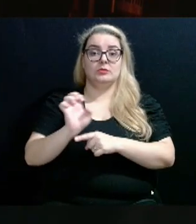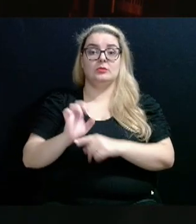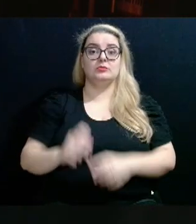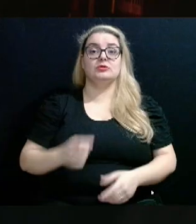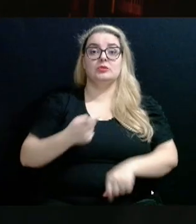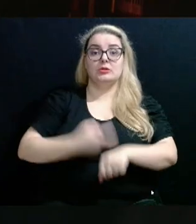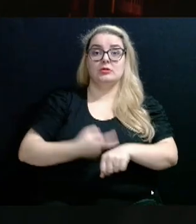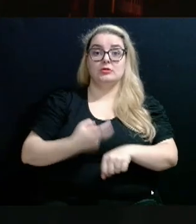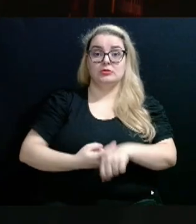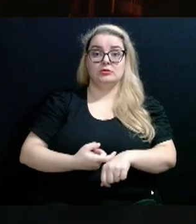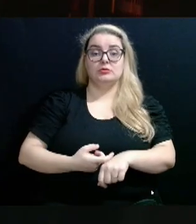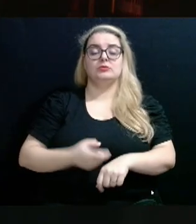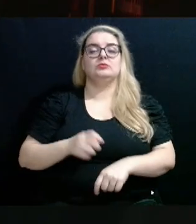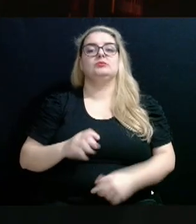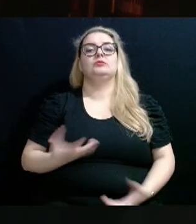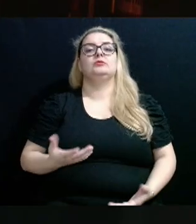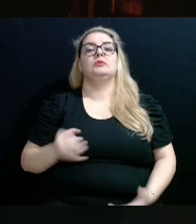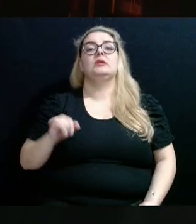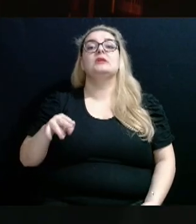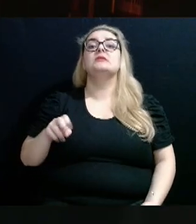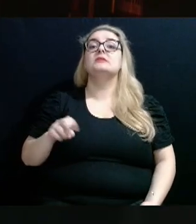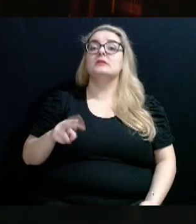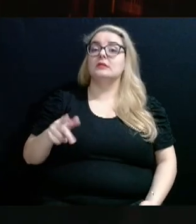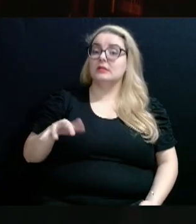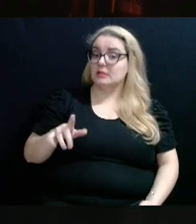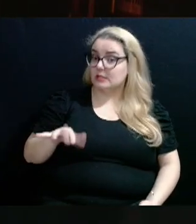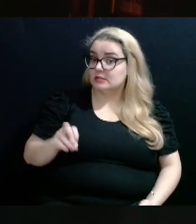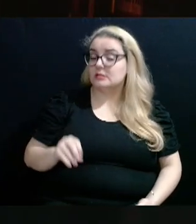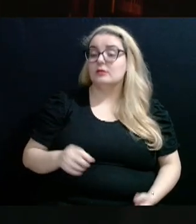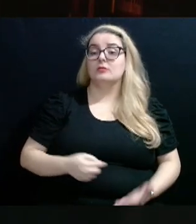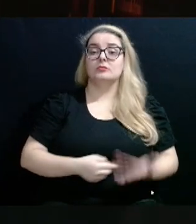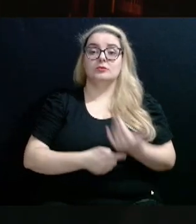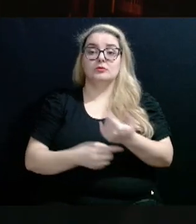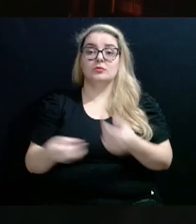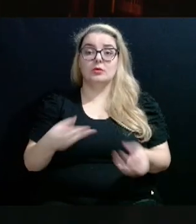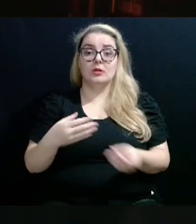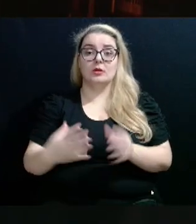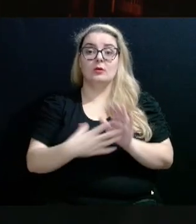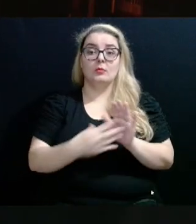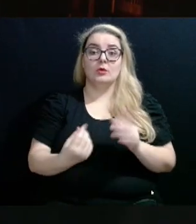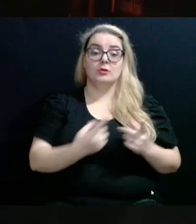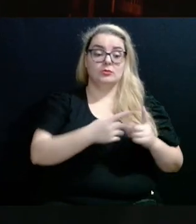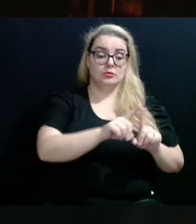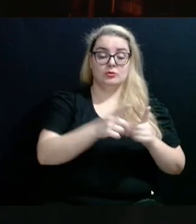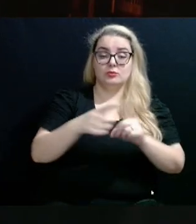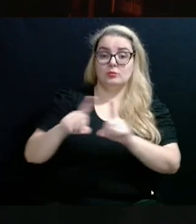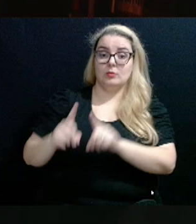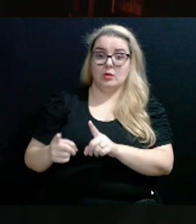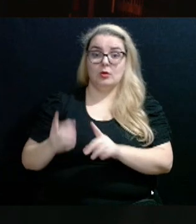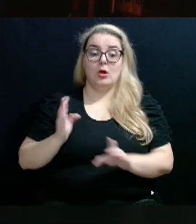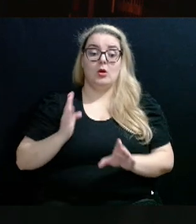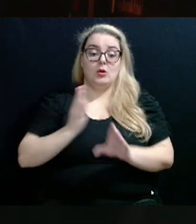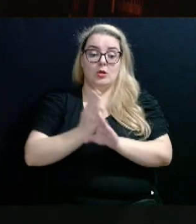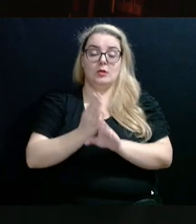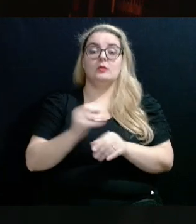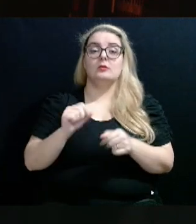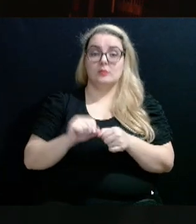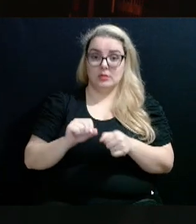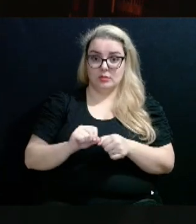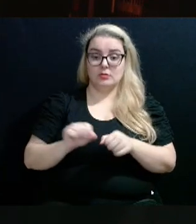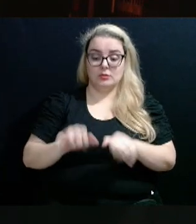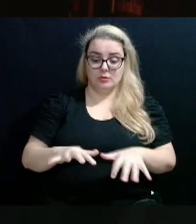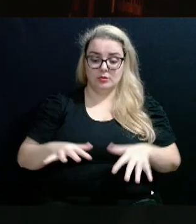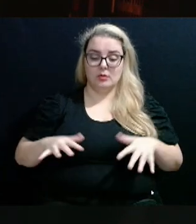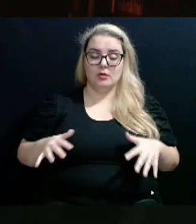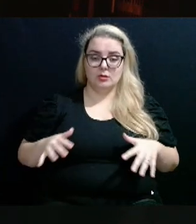incineração, alternativas tecnológicas e modelos de parceria. O encontro será realizado no plenário José Maria Matosinho, transmissão ao